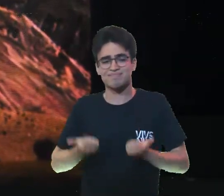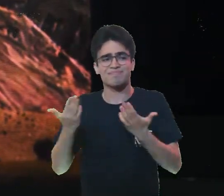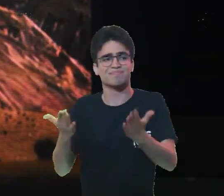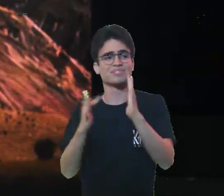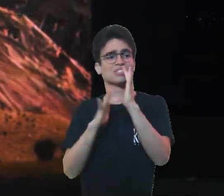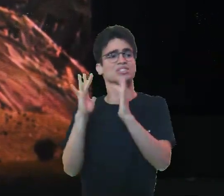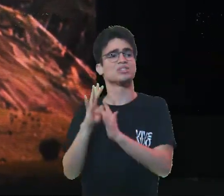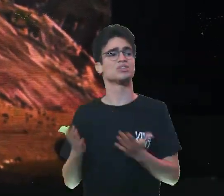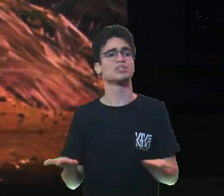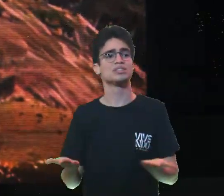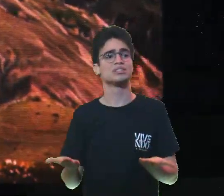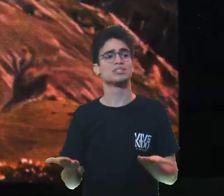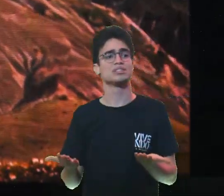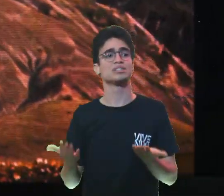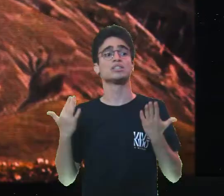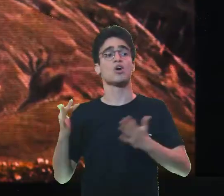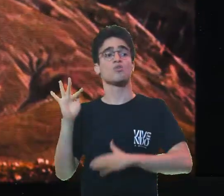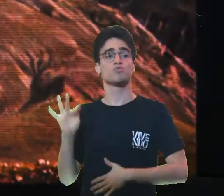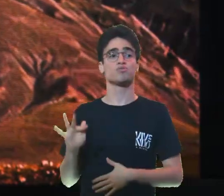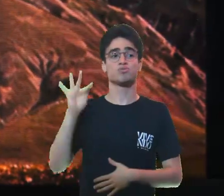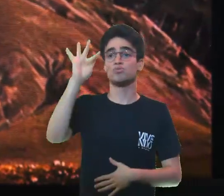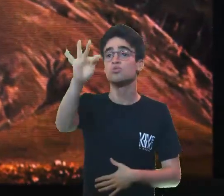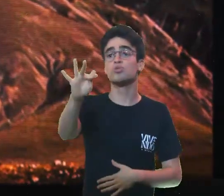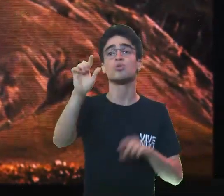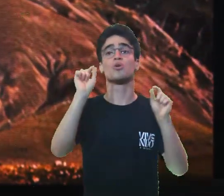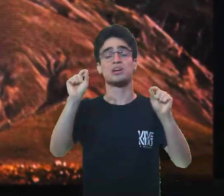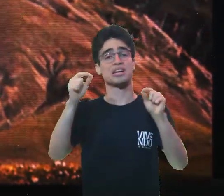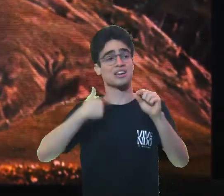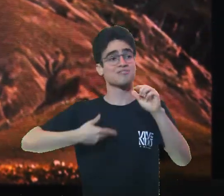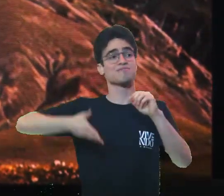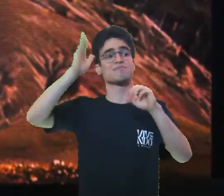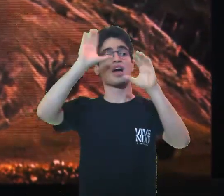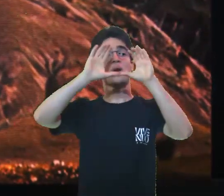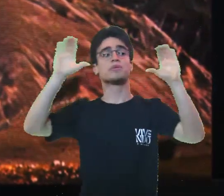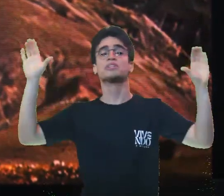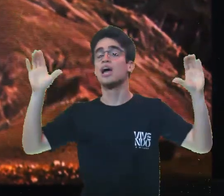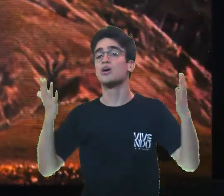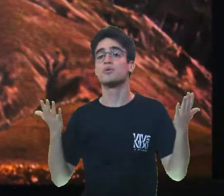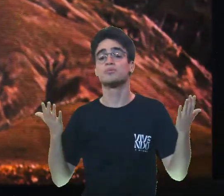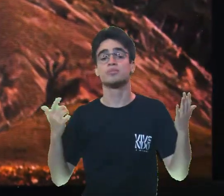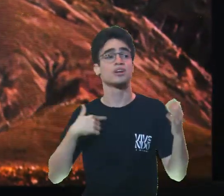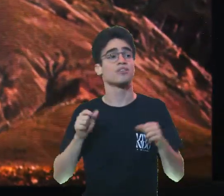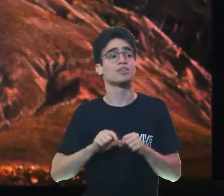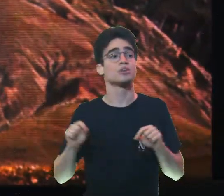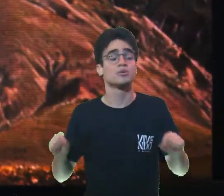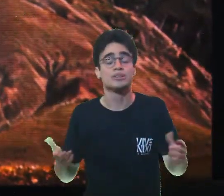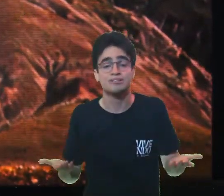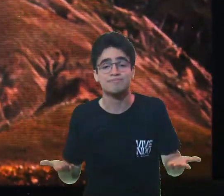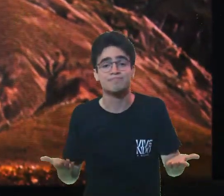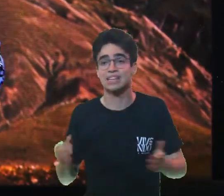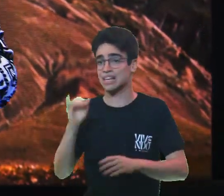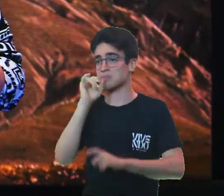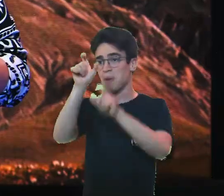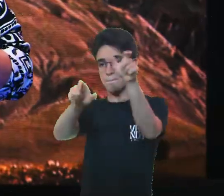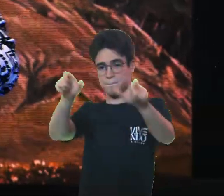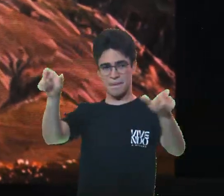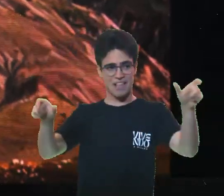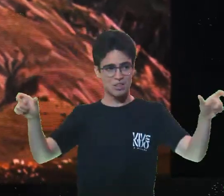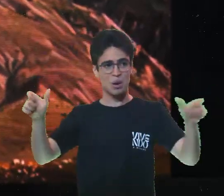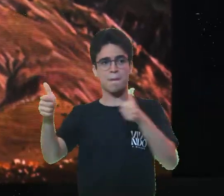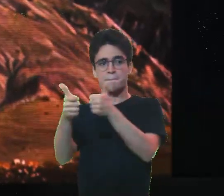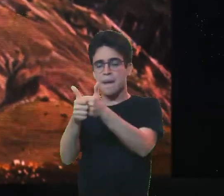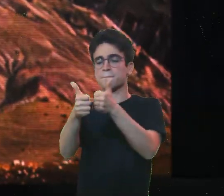dia que nós formos para a nossa casa? O que nós estamos construindo para as pessoas próximas a nós? O que